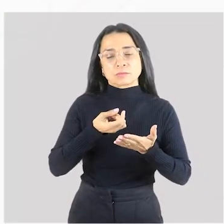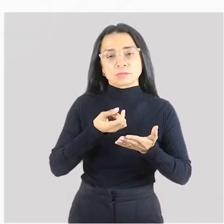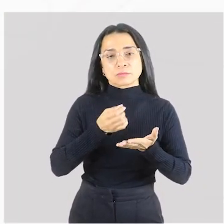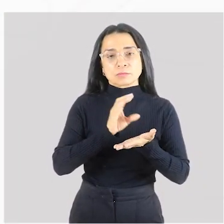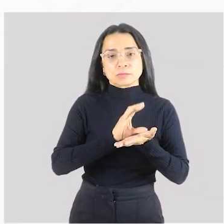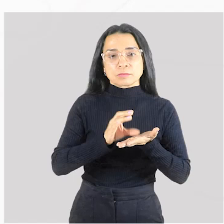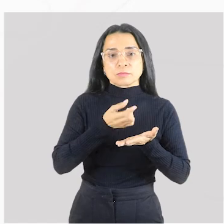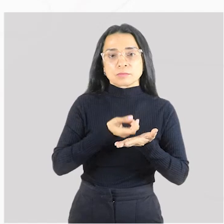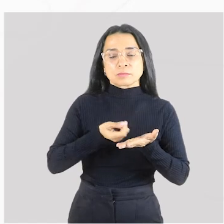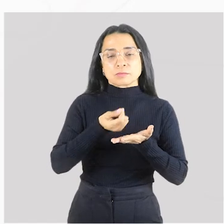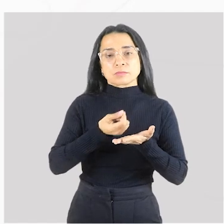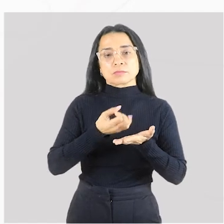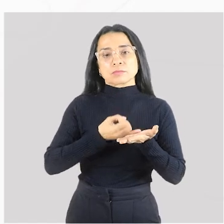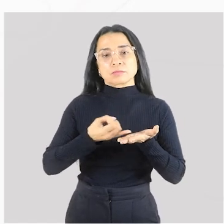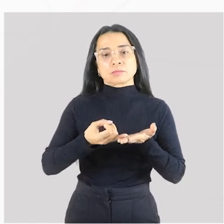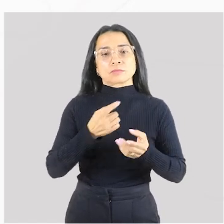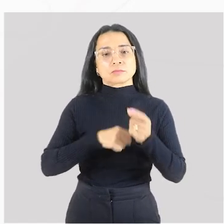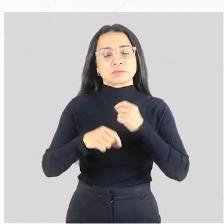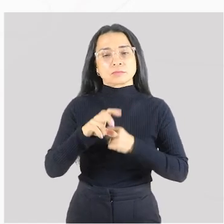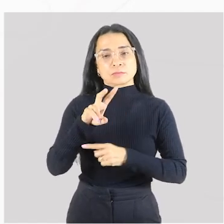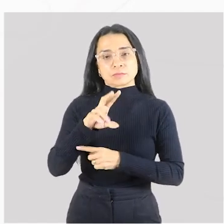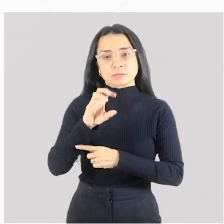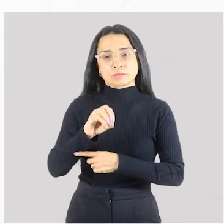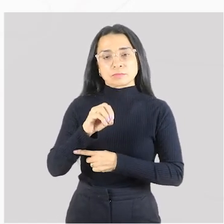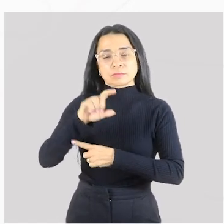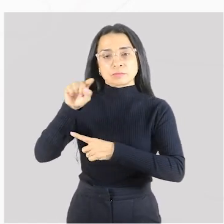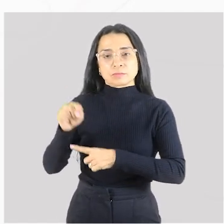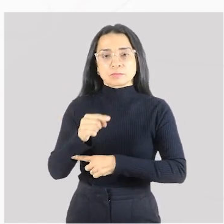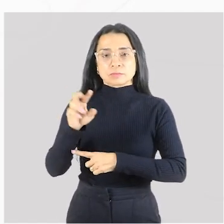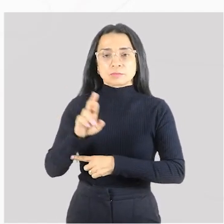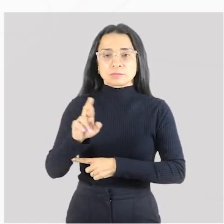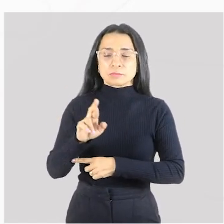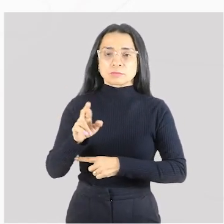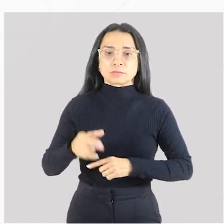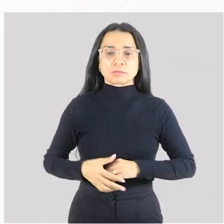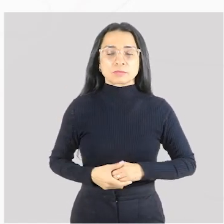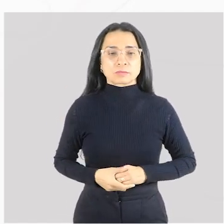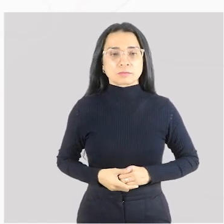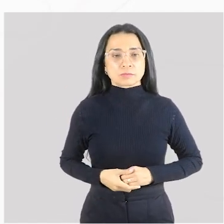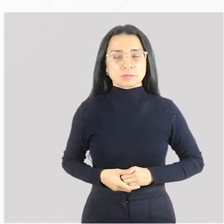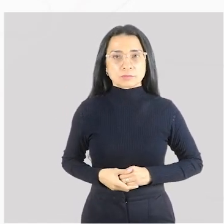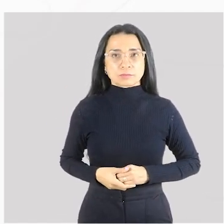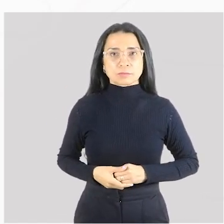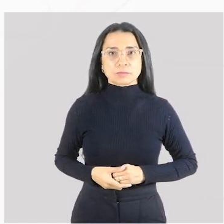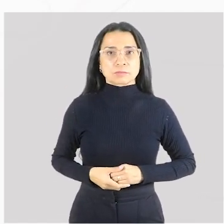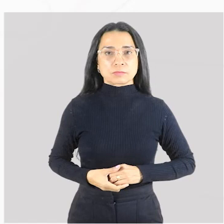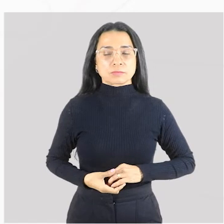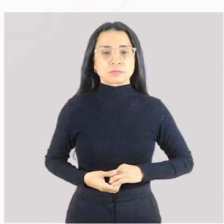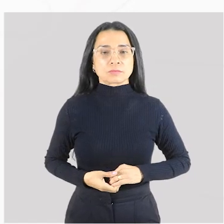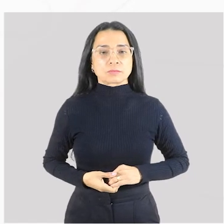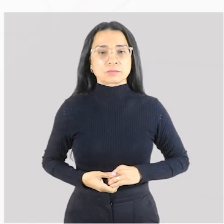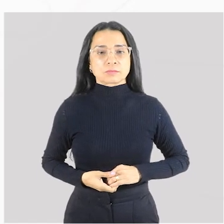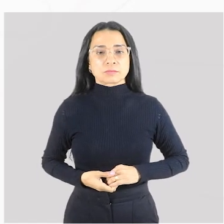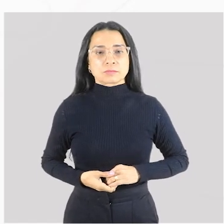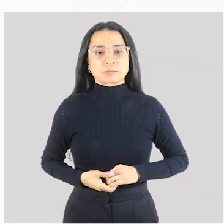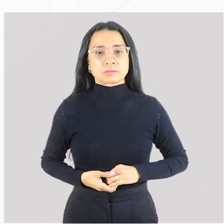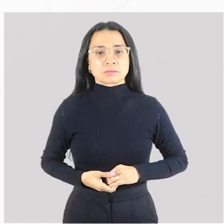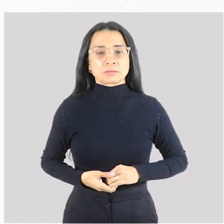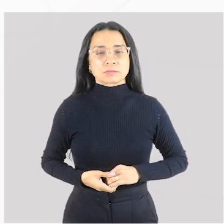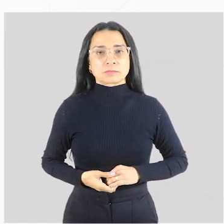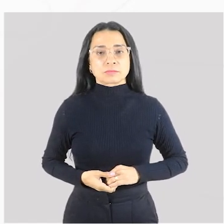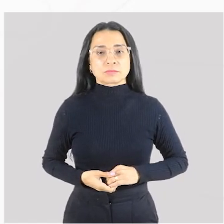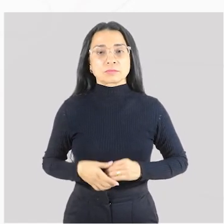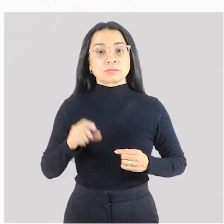Ele falou no capital de 50 mil. Capital inicial. Beleza. Esse